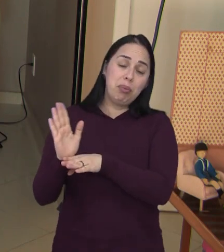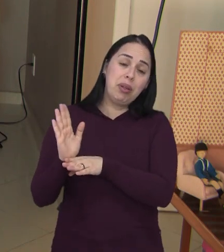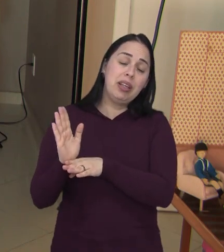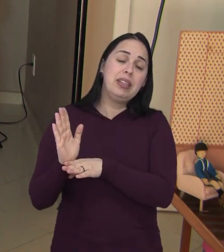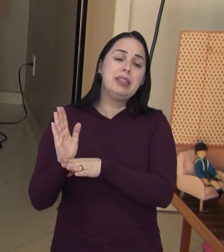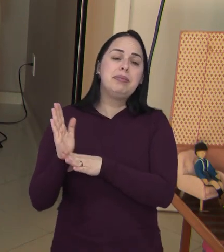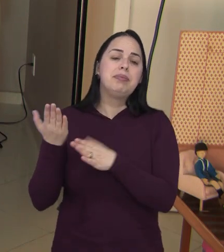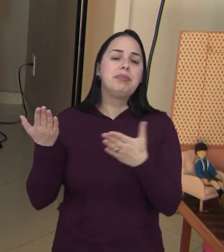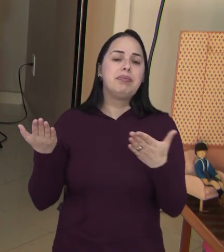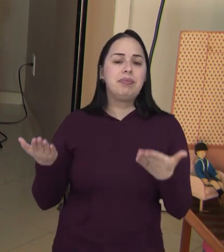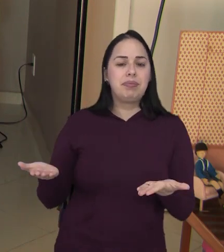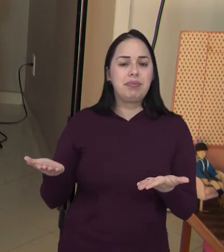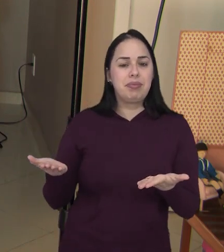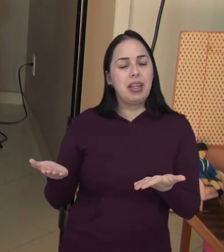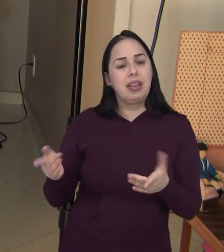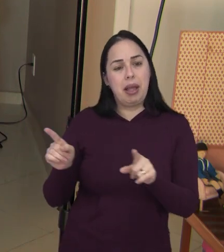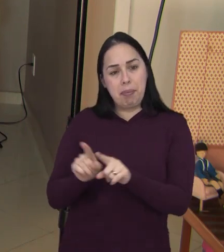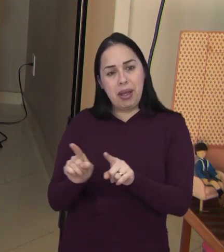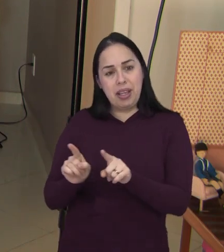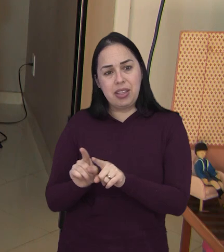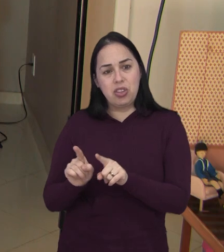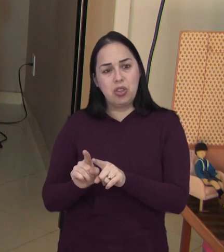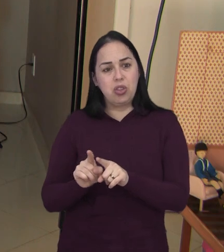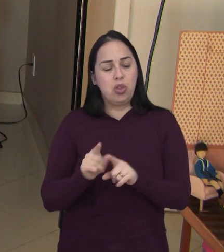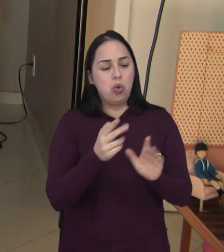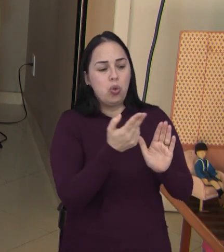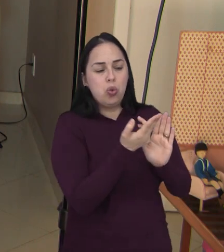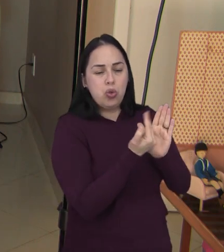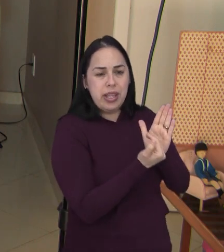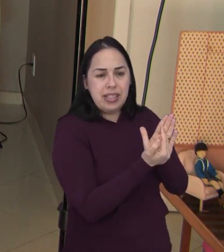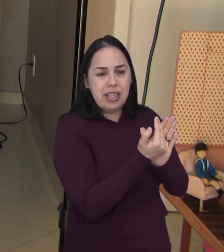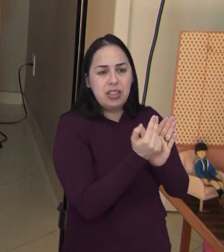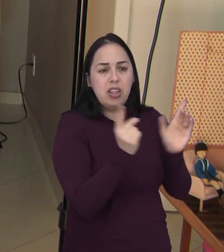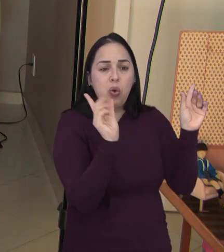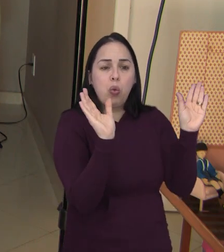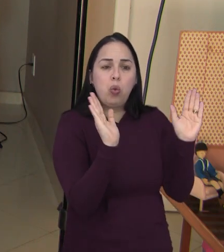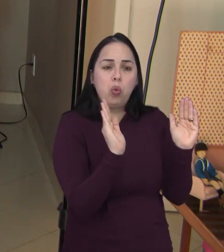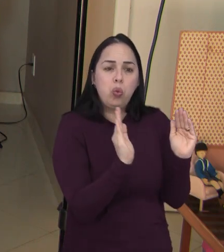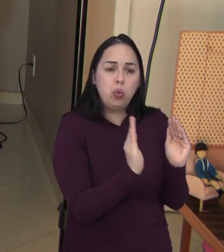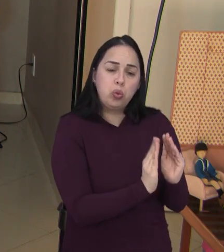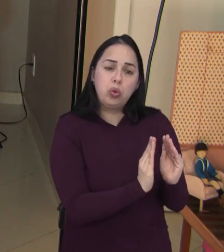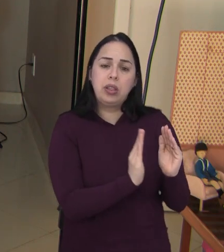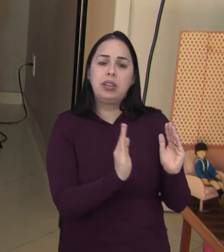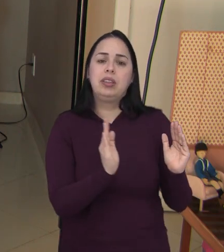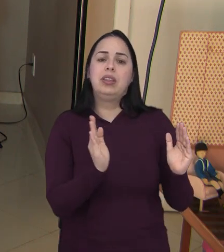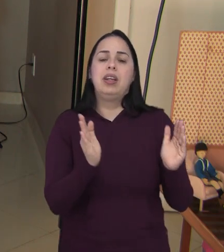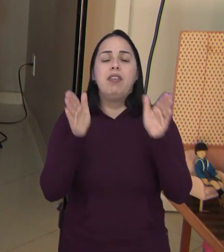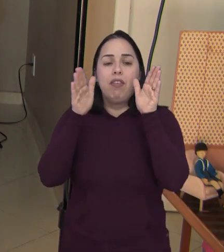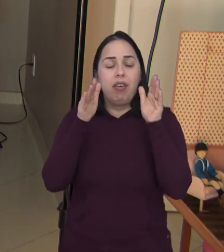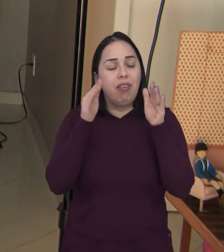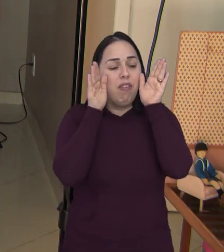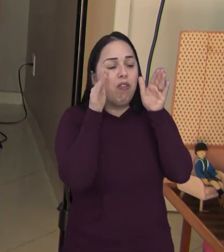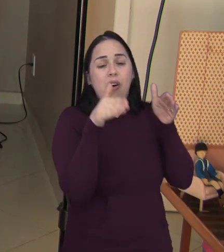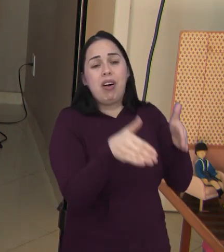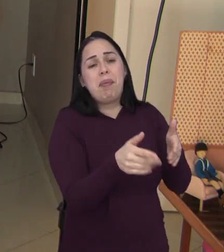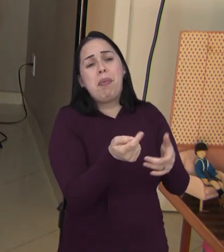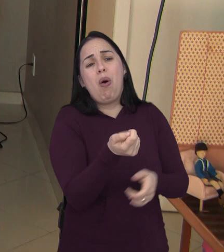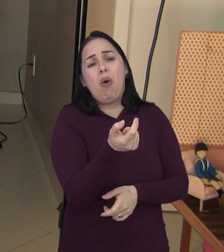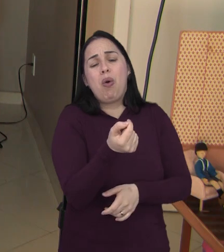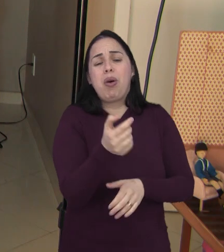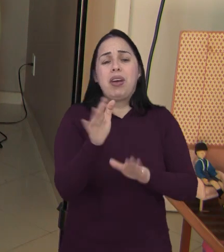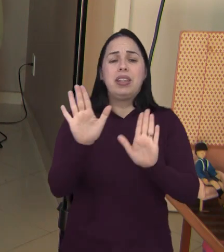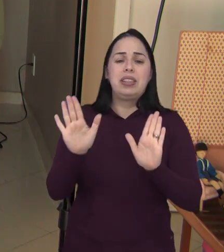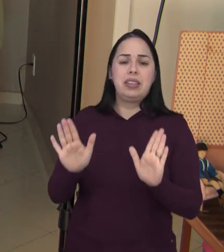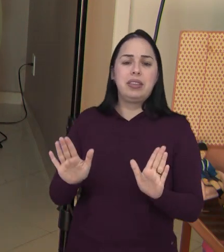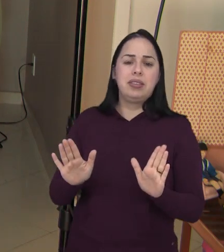feitos e por consequência, mesmo as produções de animação, elas deram uma diminuída, porque tinha menos estúdios focados nesse tipo de